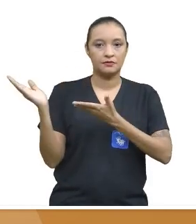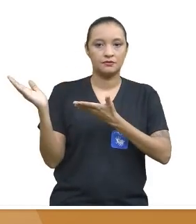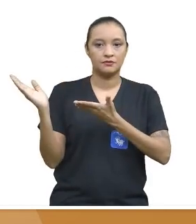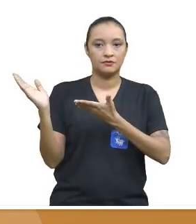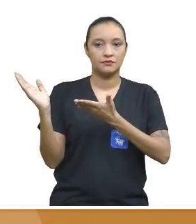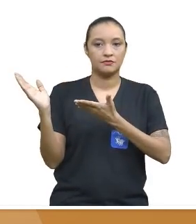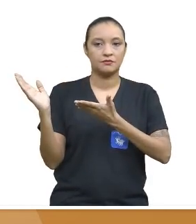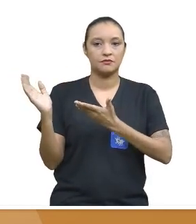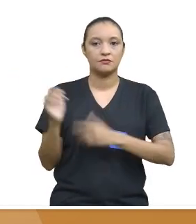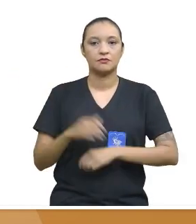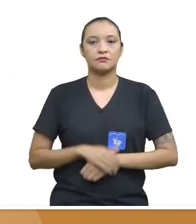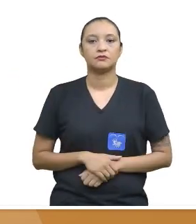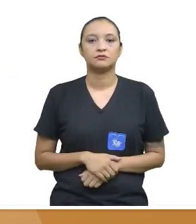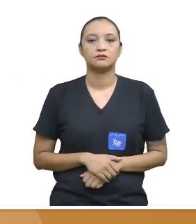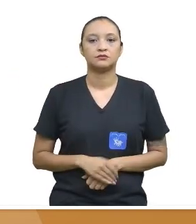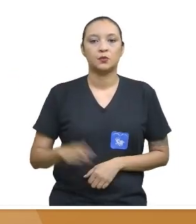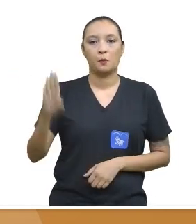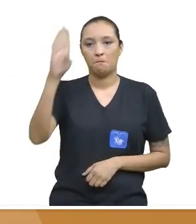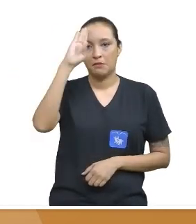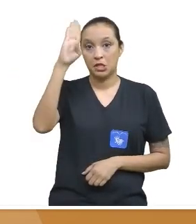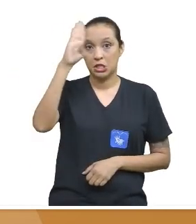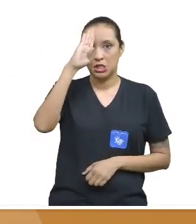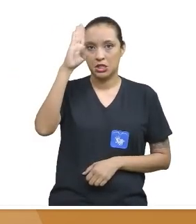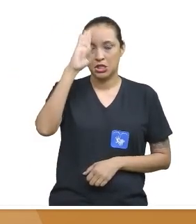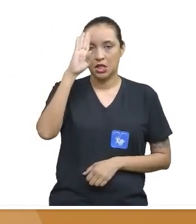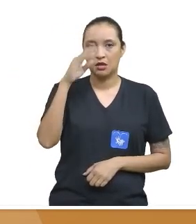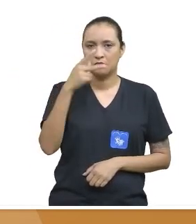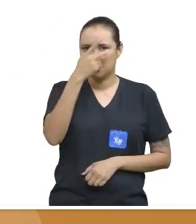aqui, os militares, todo mundo com a mão na